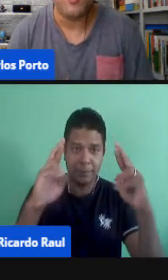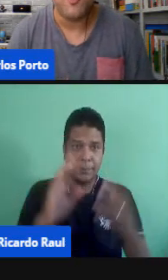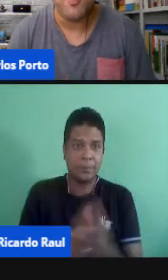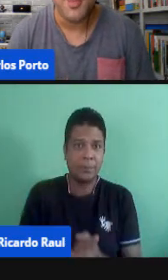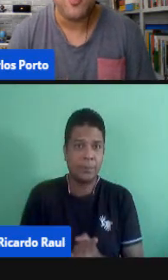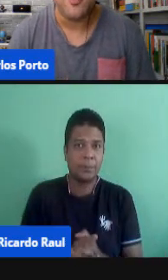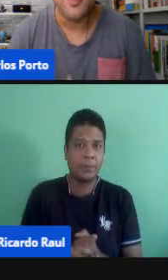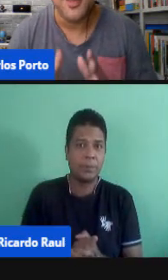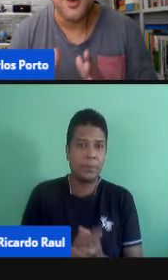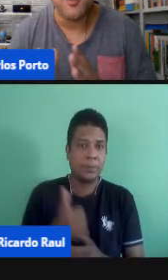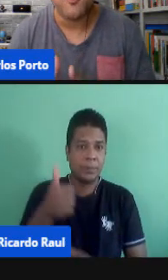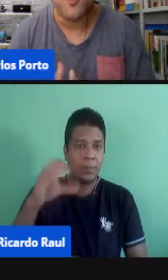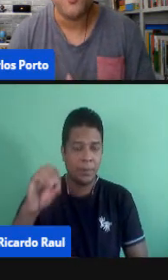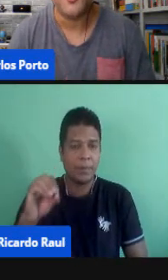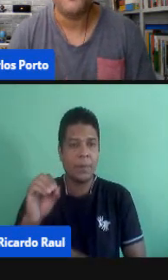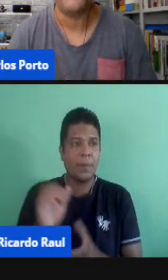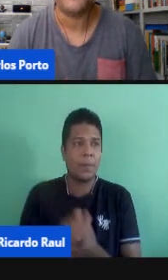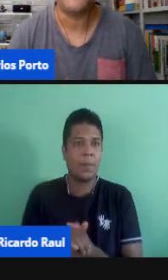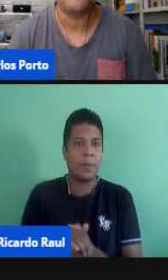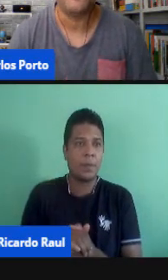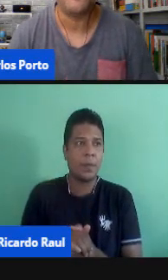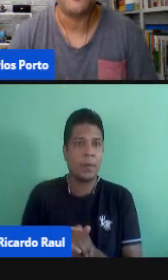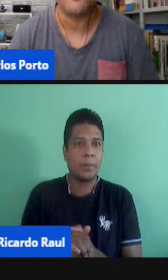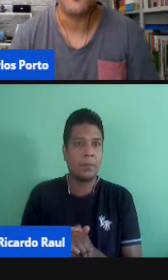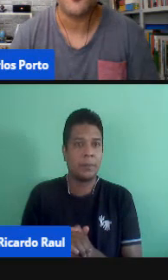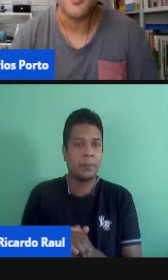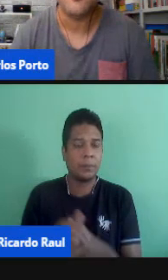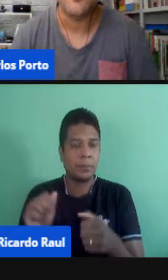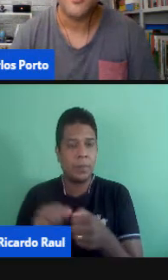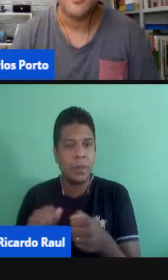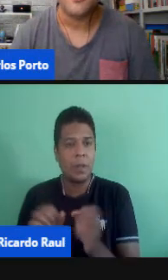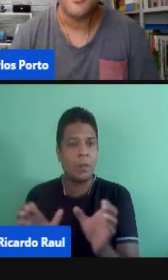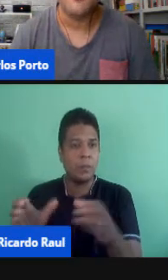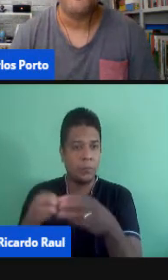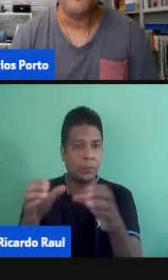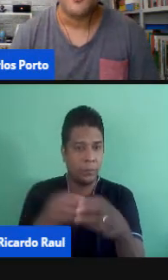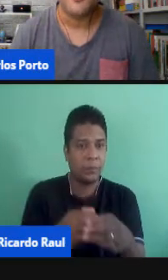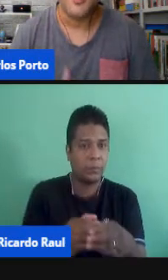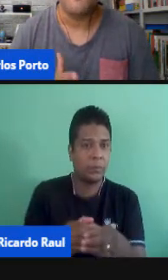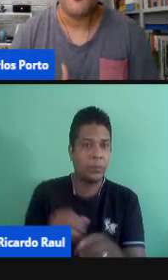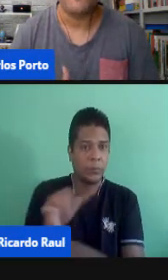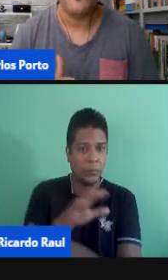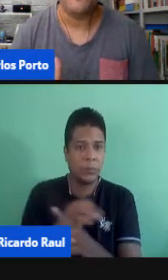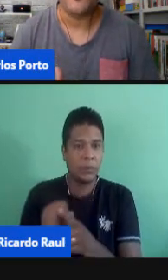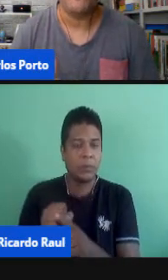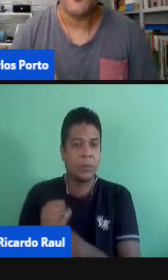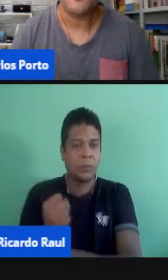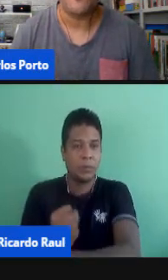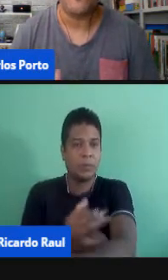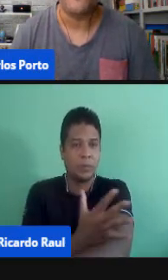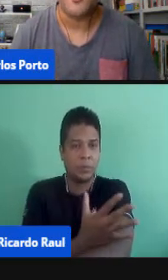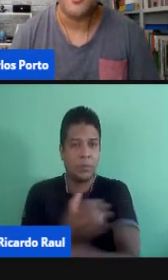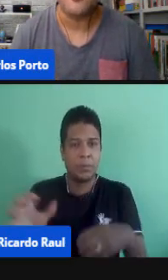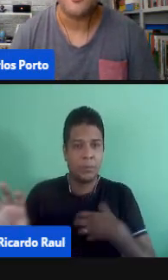e coletivamente, e aqui nós voltamos para as questões socioemocionais, né, que é a empatia, o